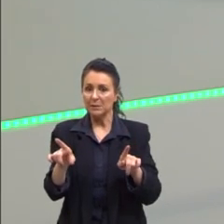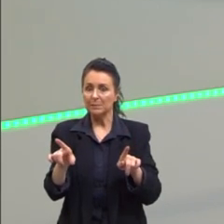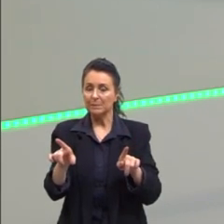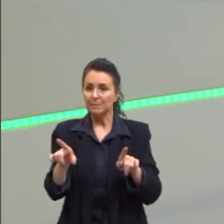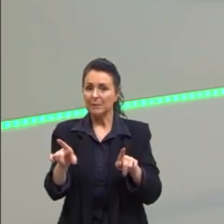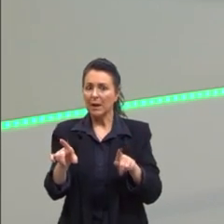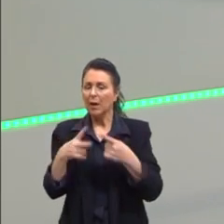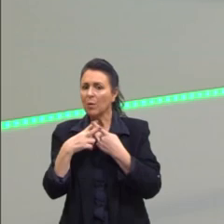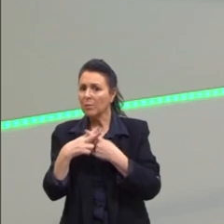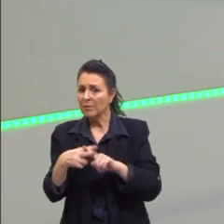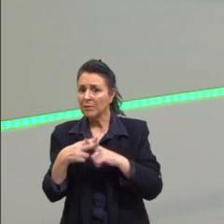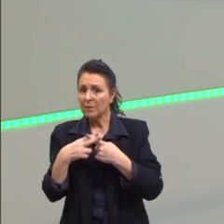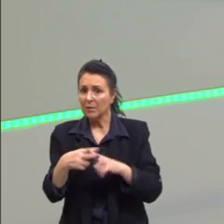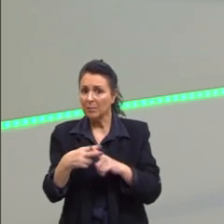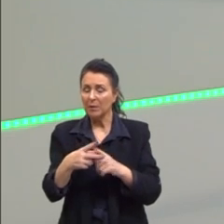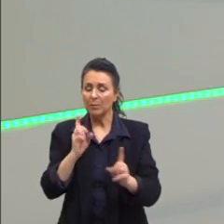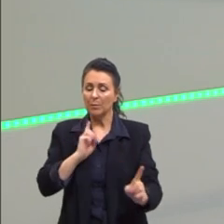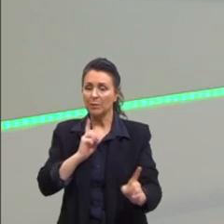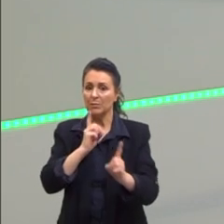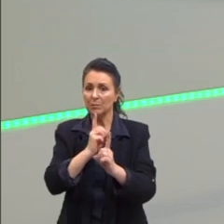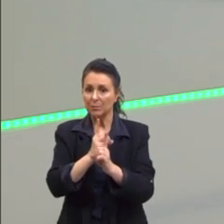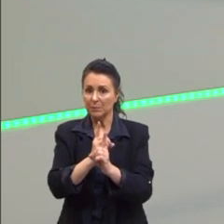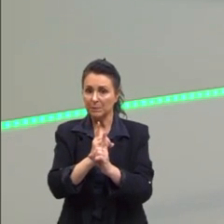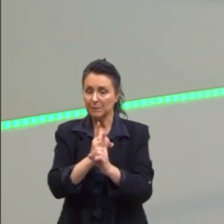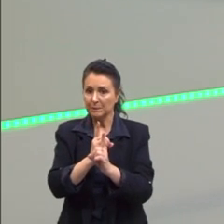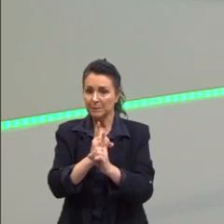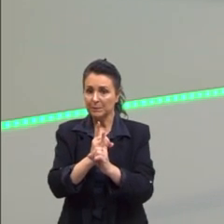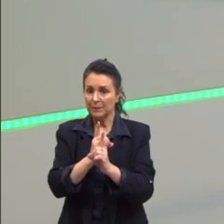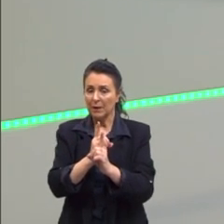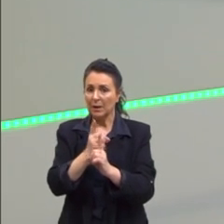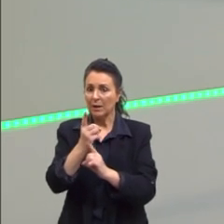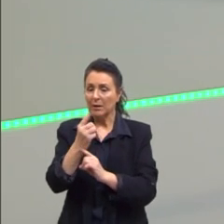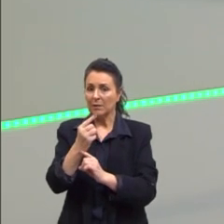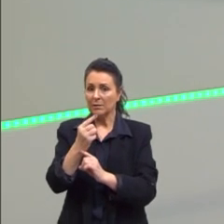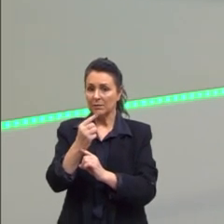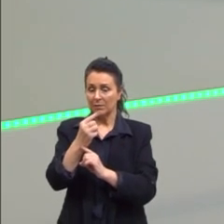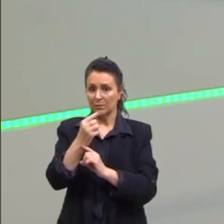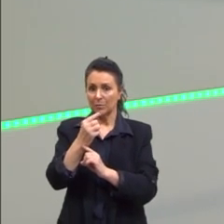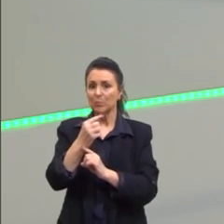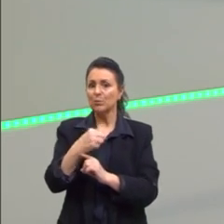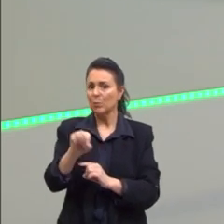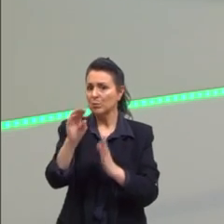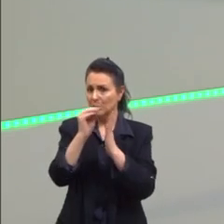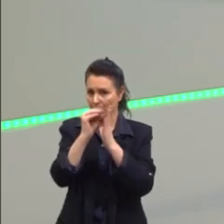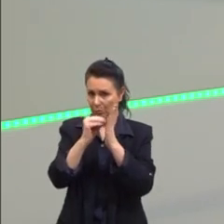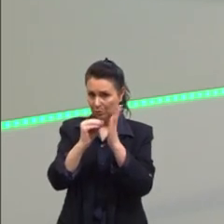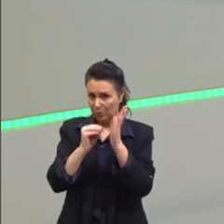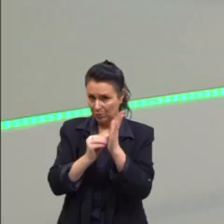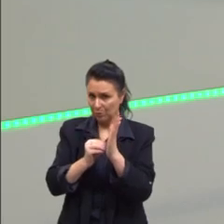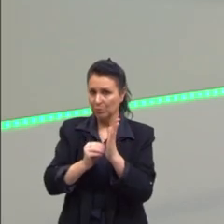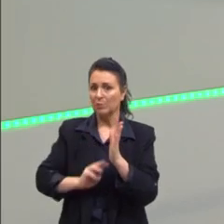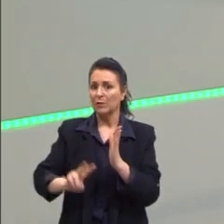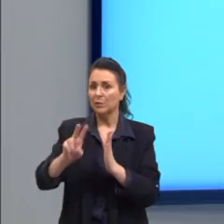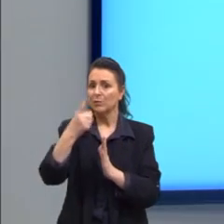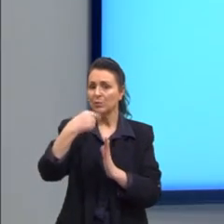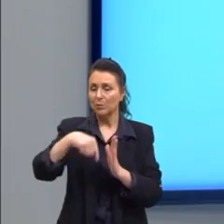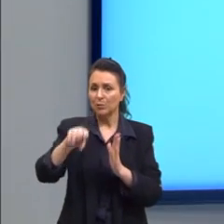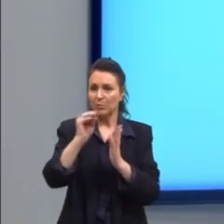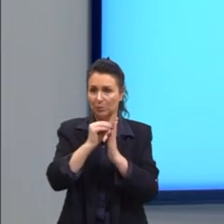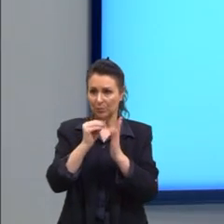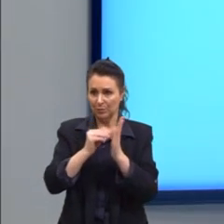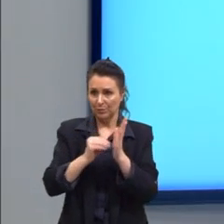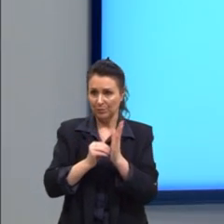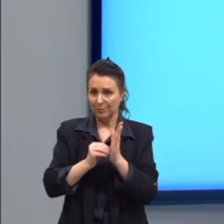sendo ferramentas para gente descobrir os outros as outras os outros conteúdos né descobrir os valores dos outros conteúdos